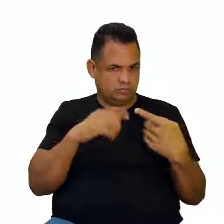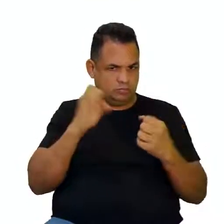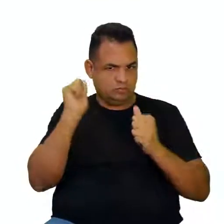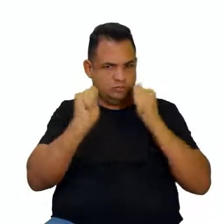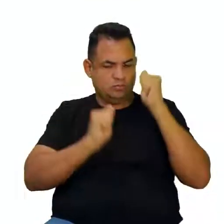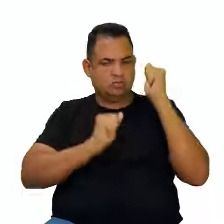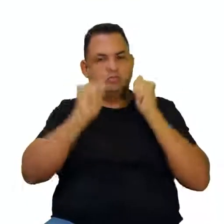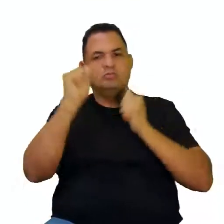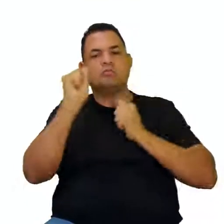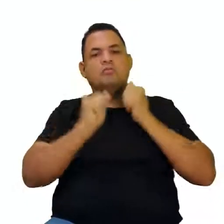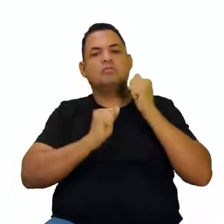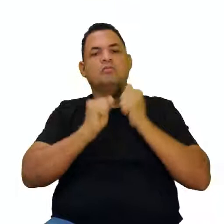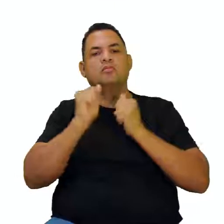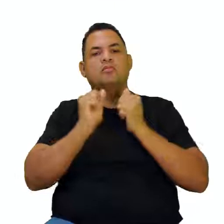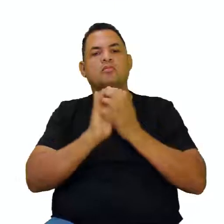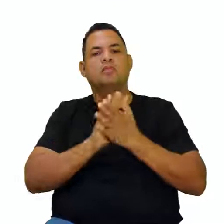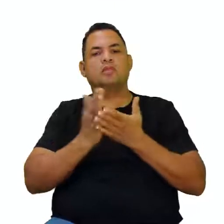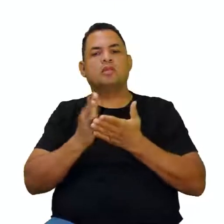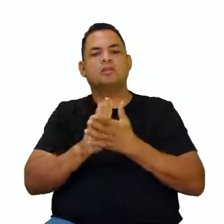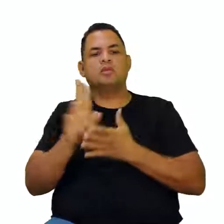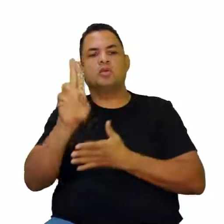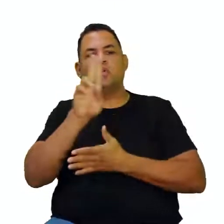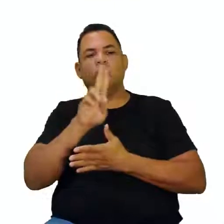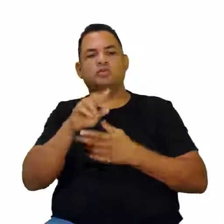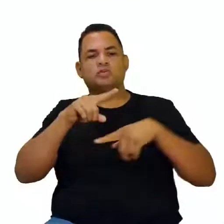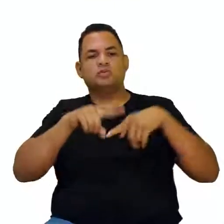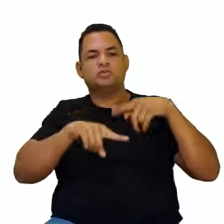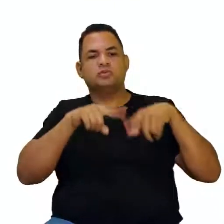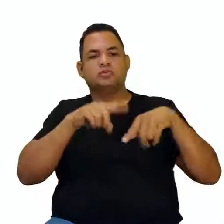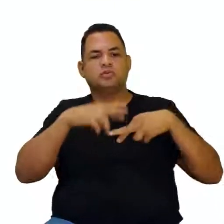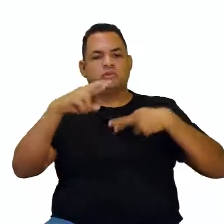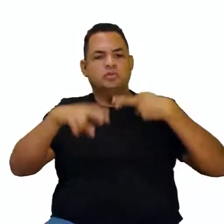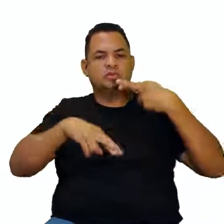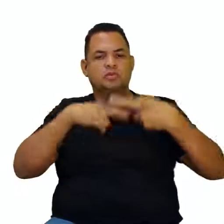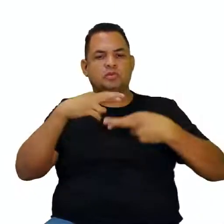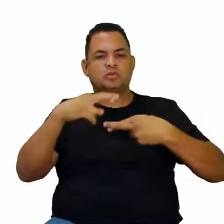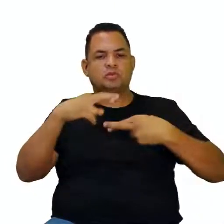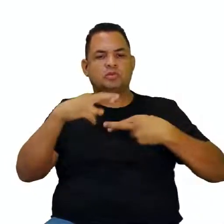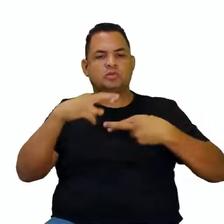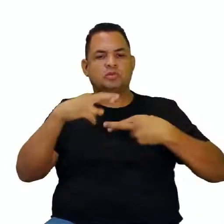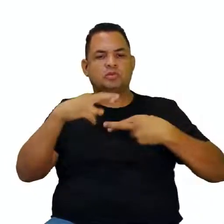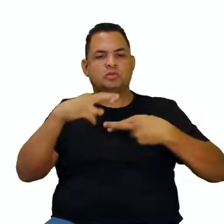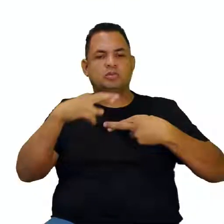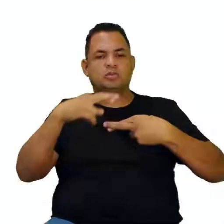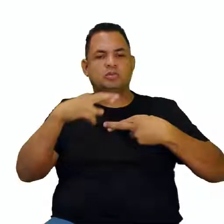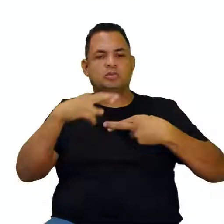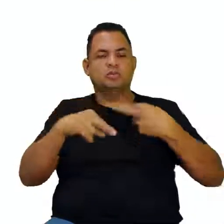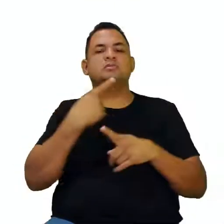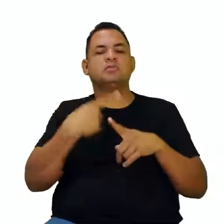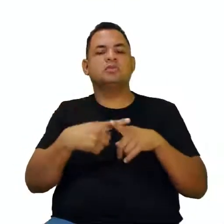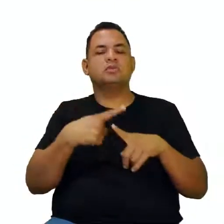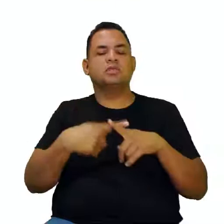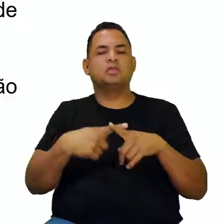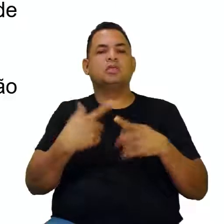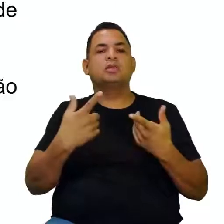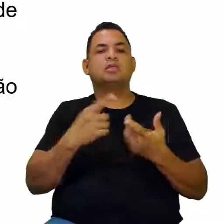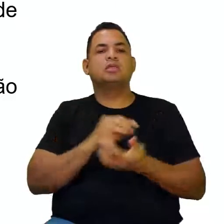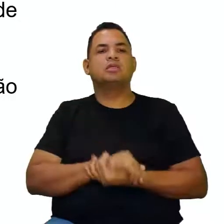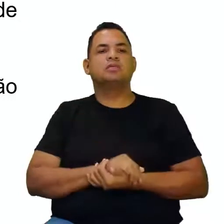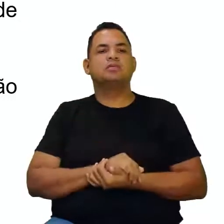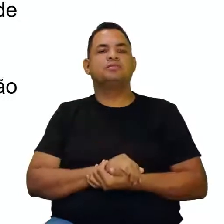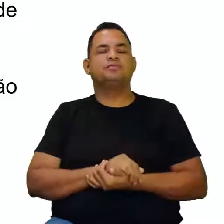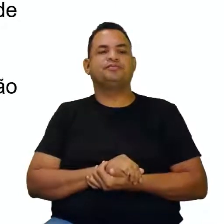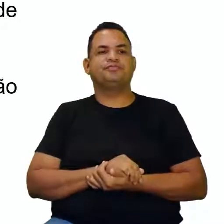fábricas de embalagem no uso desse material reciclável ocorre porque aí vem